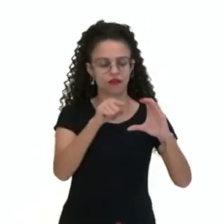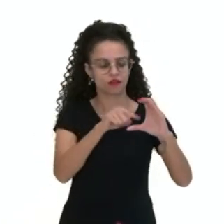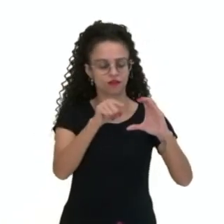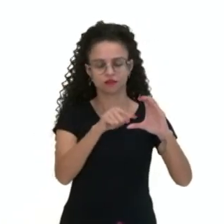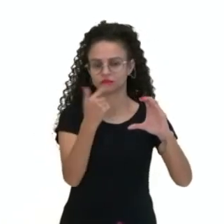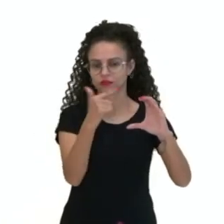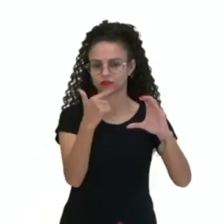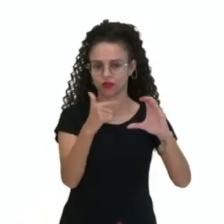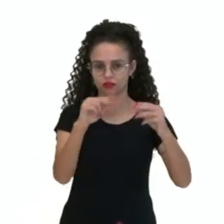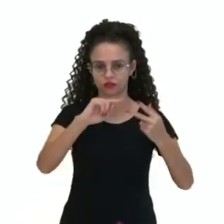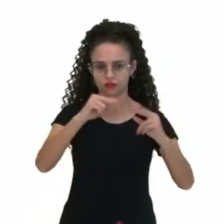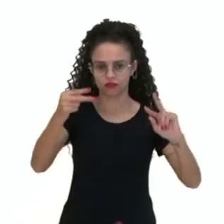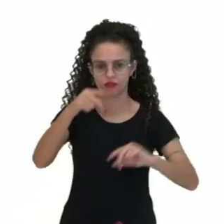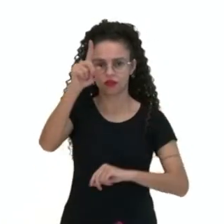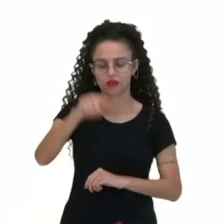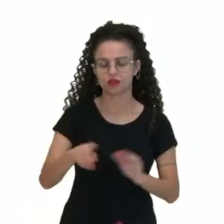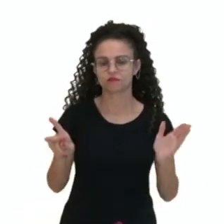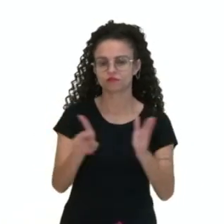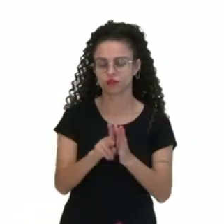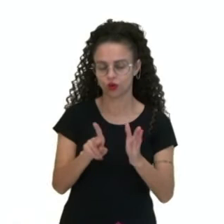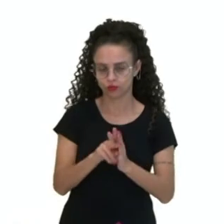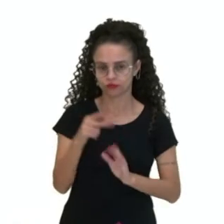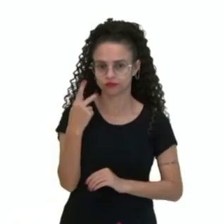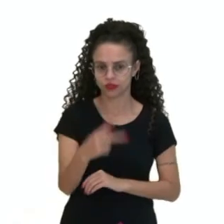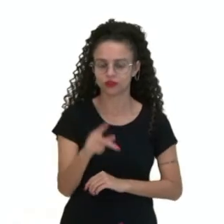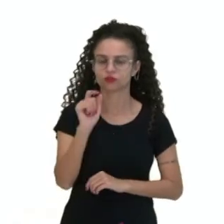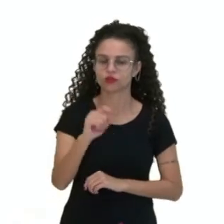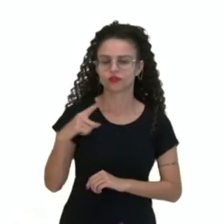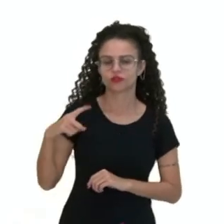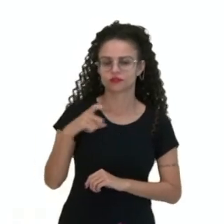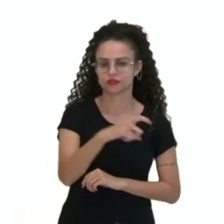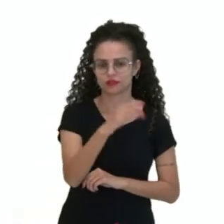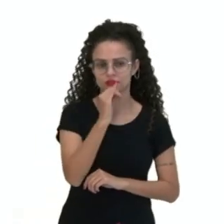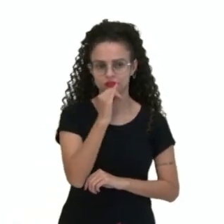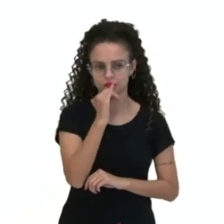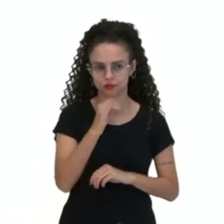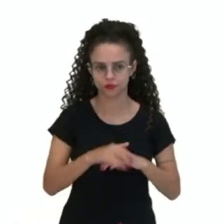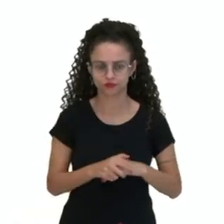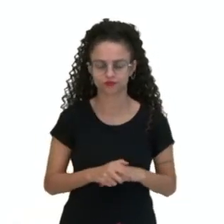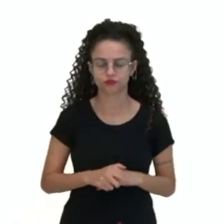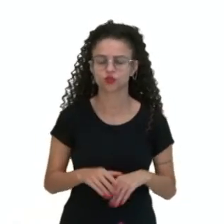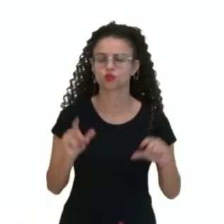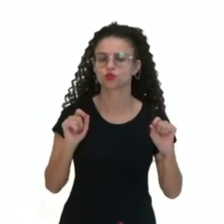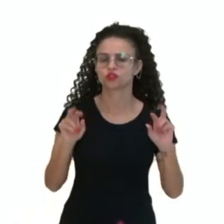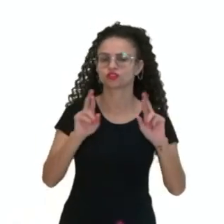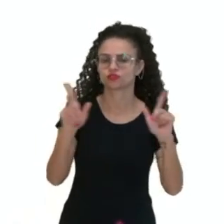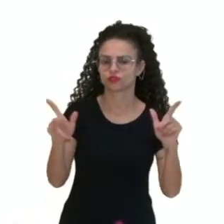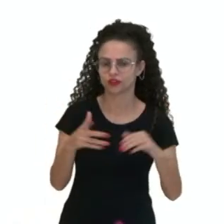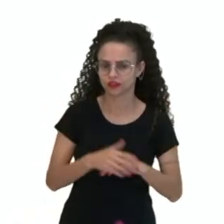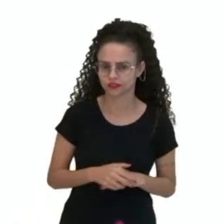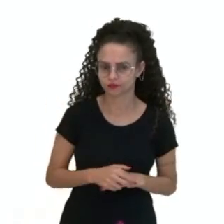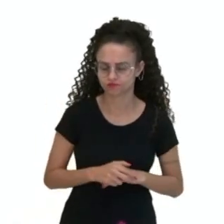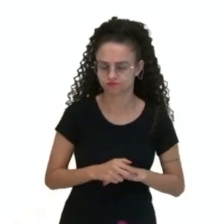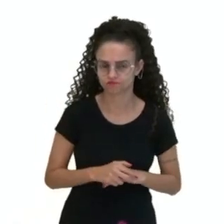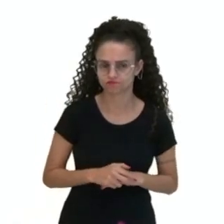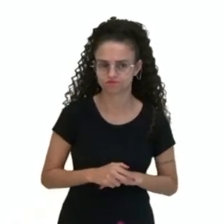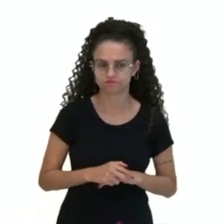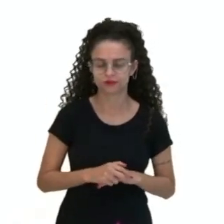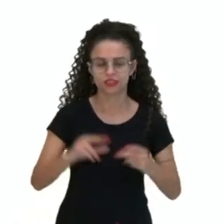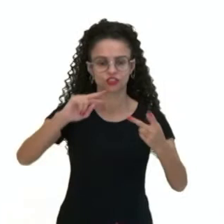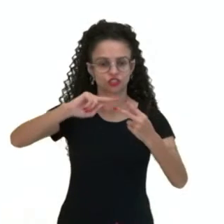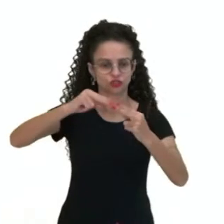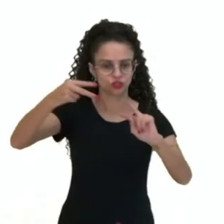que é típica dos organismos procariontes, como as bactérias, por exemplo. O que tem de diferente nessa célula? O